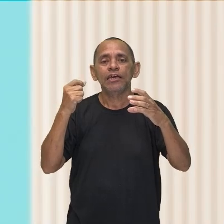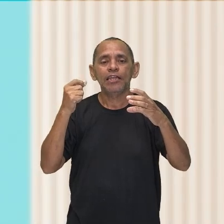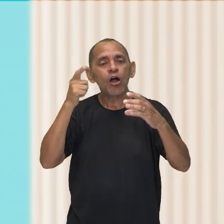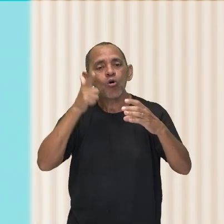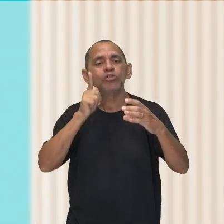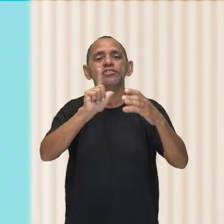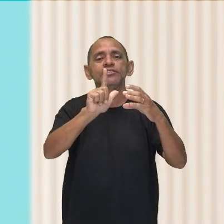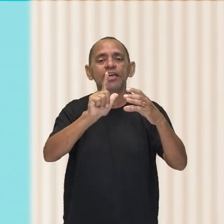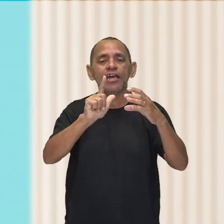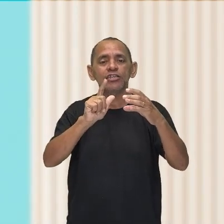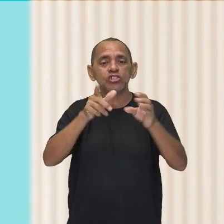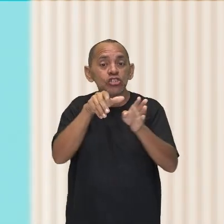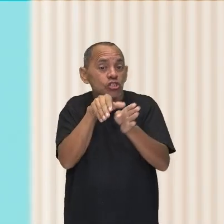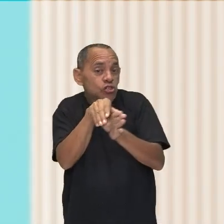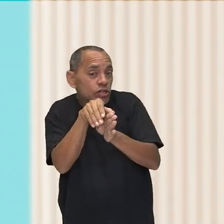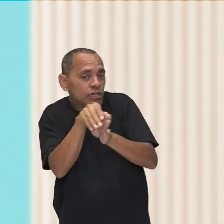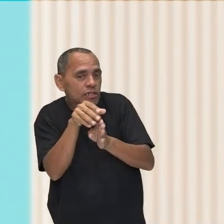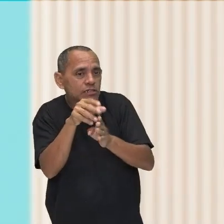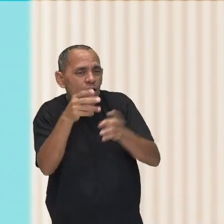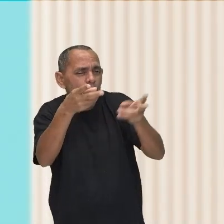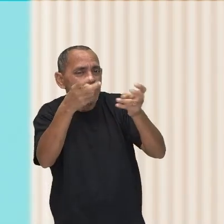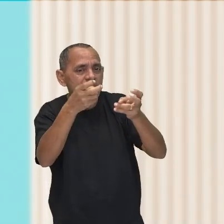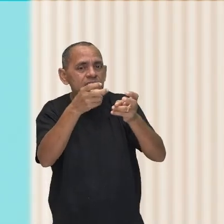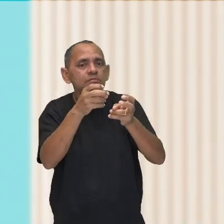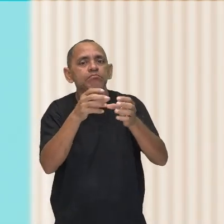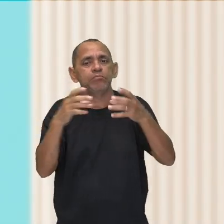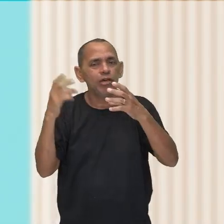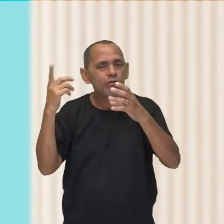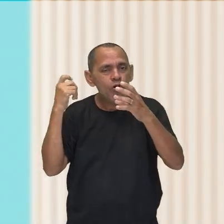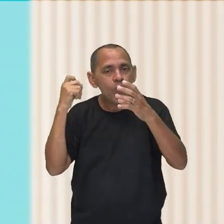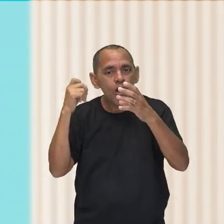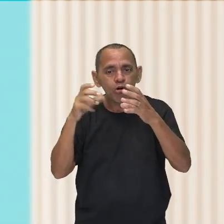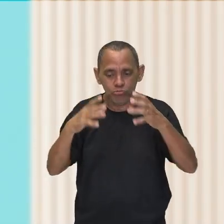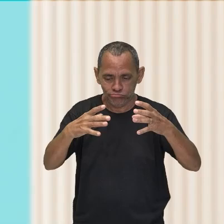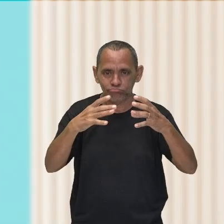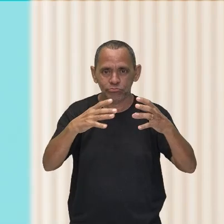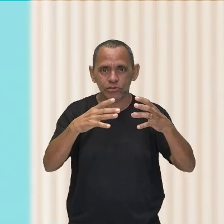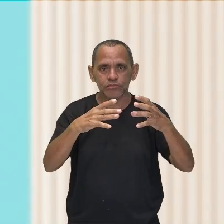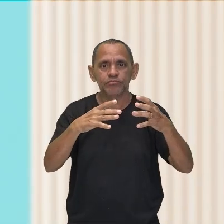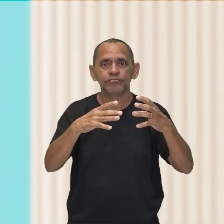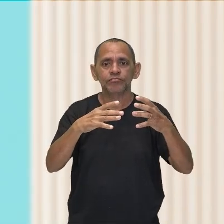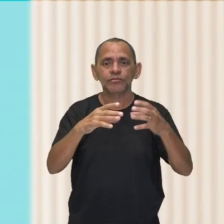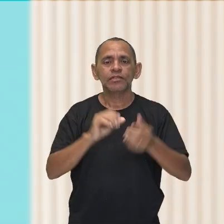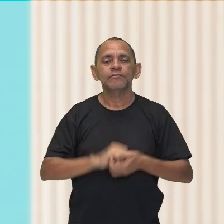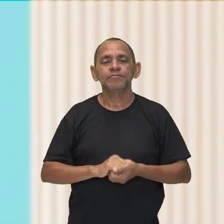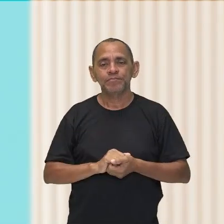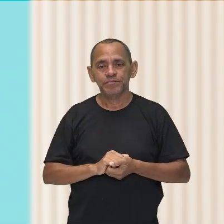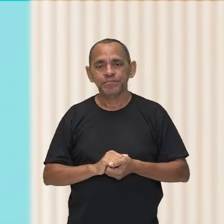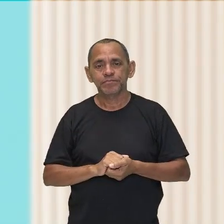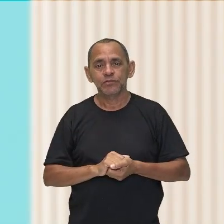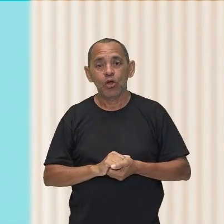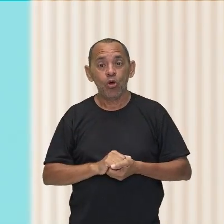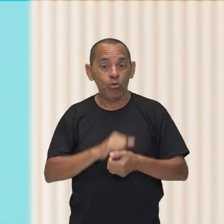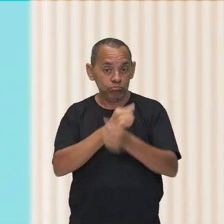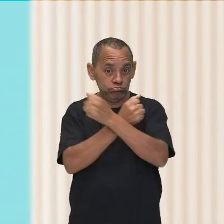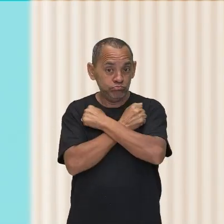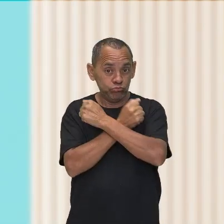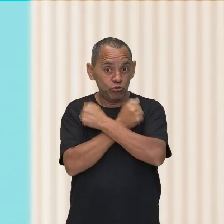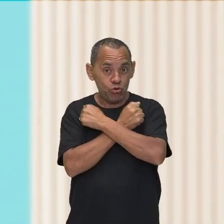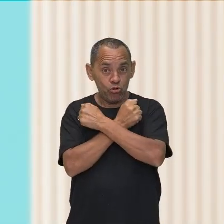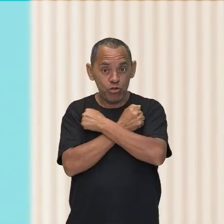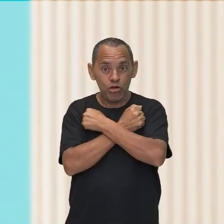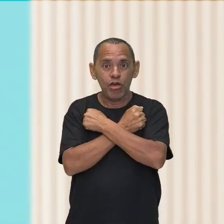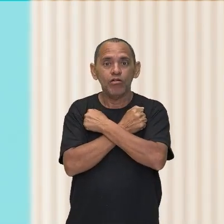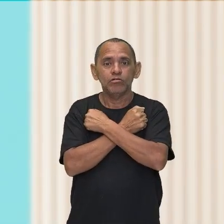barulho da bola. E olha só que interessante. O goleiro, ele é o